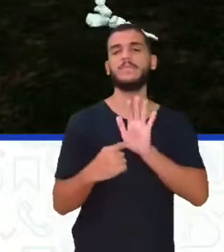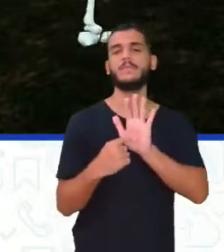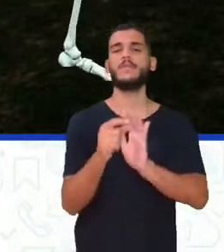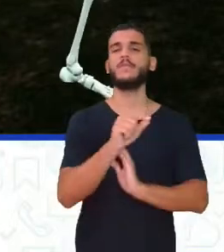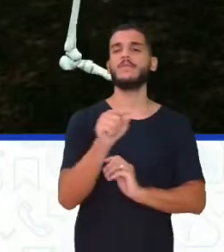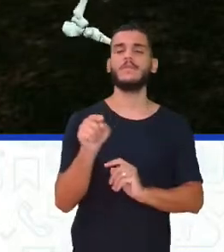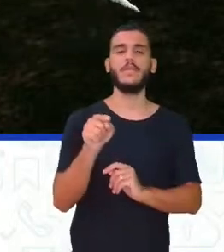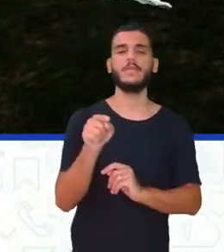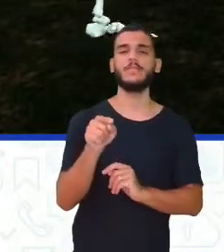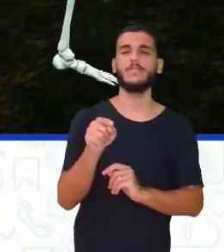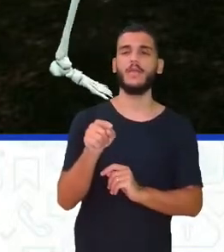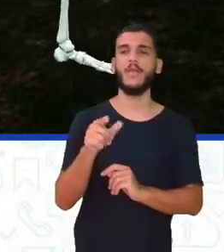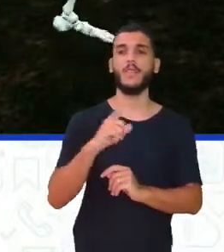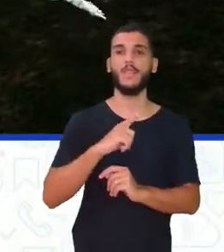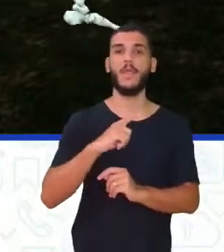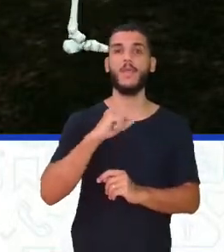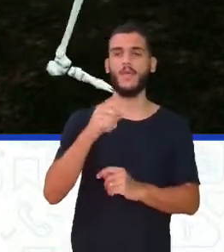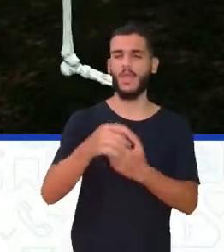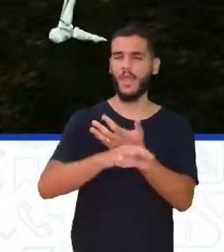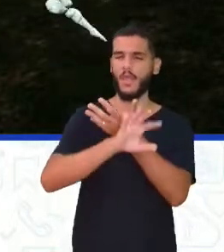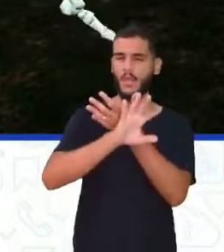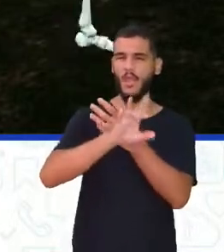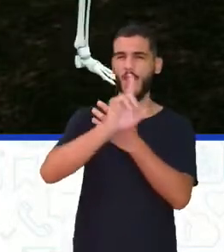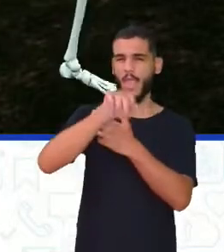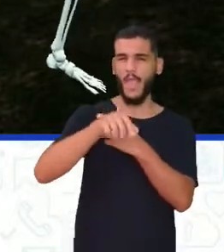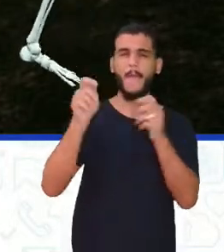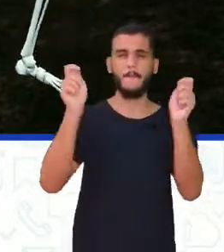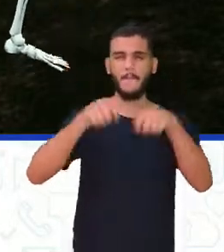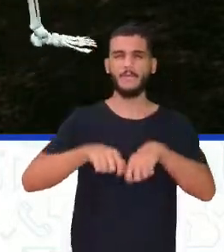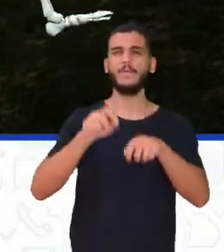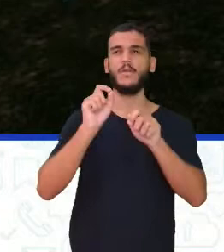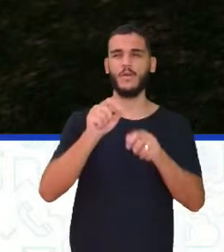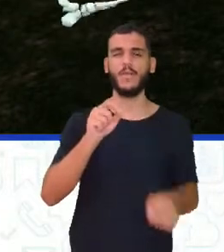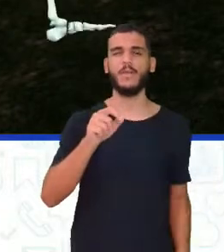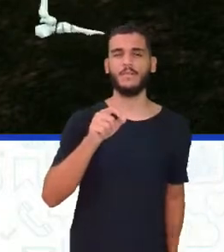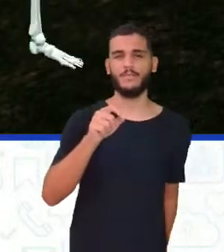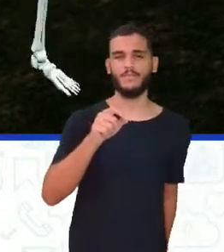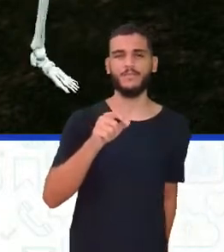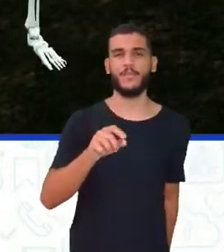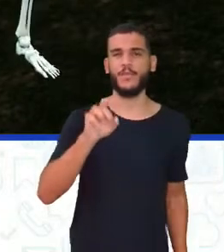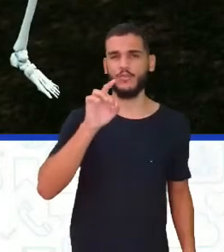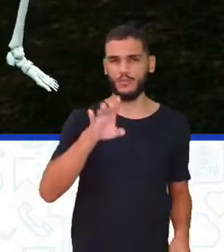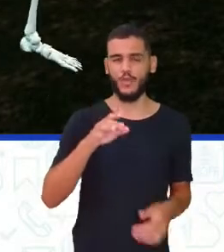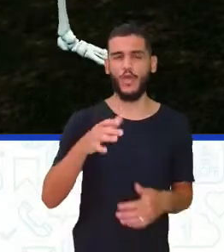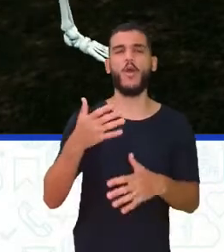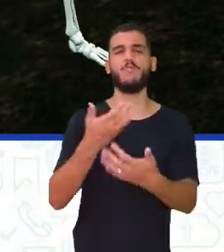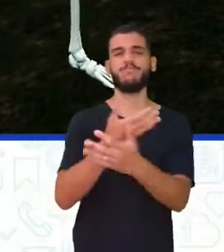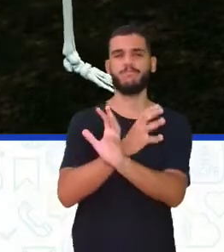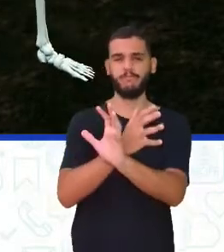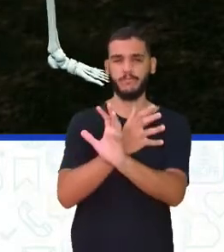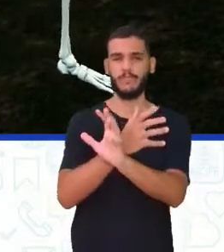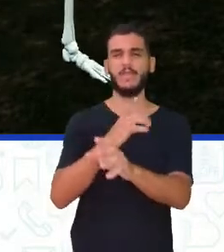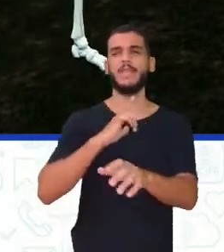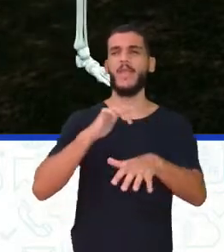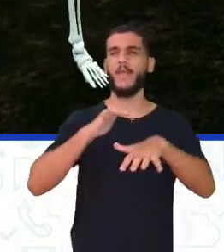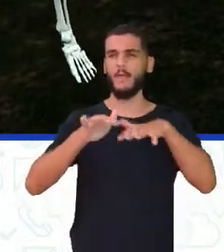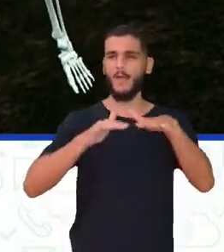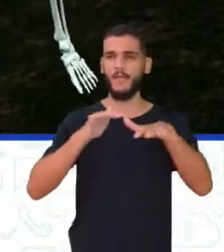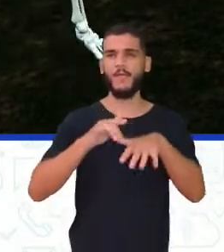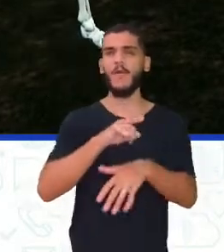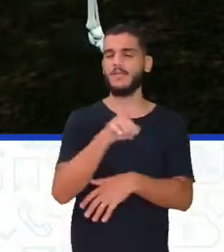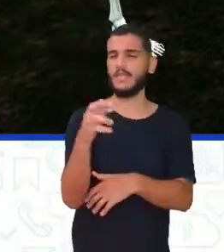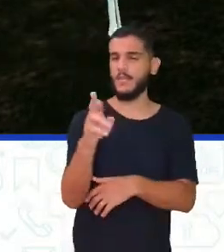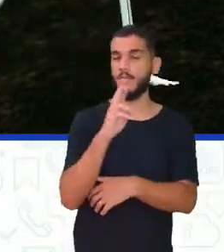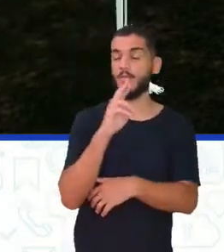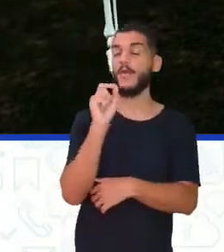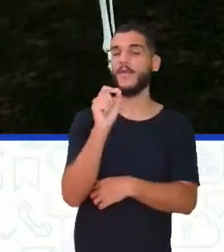apresentei, né, esse esqueleto, eu dizia, será que é possível só o esqueleto fazer esses movimentos? O que é que vocês responderam